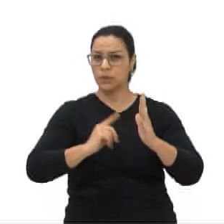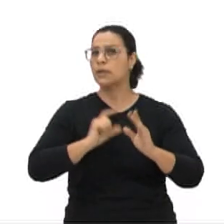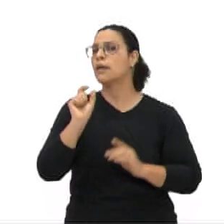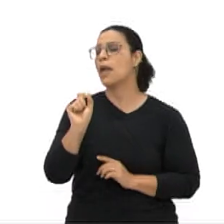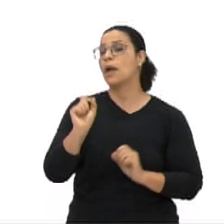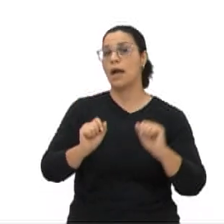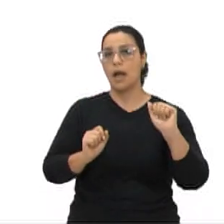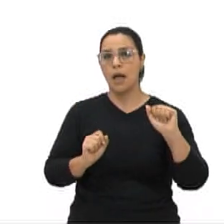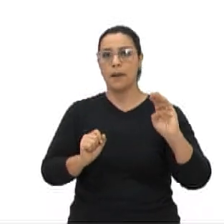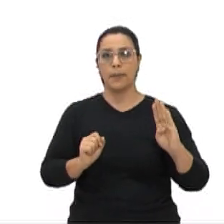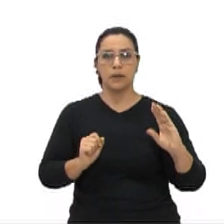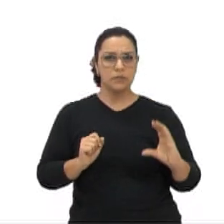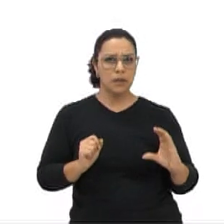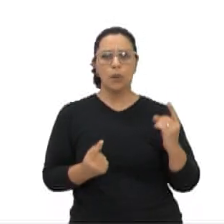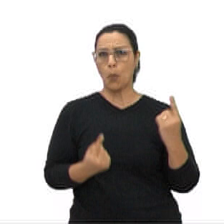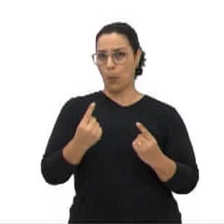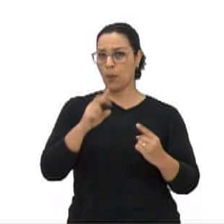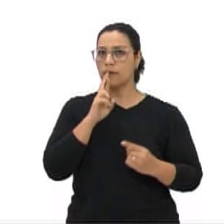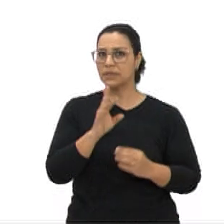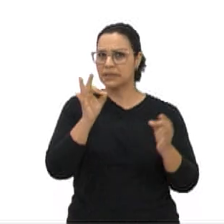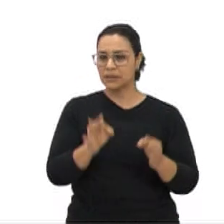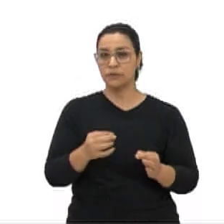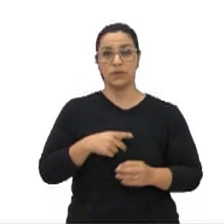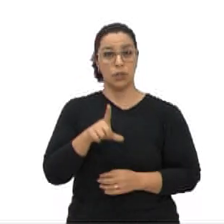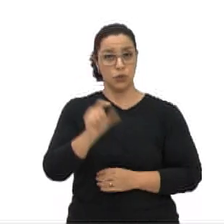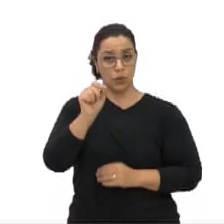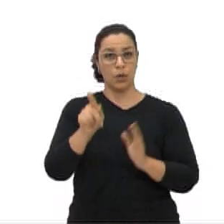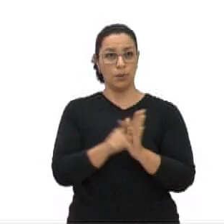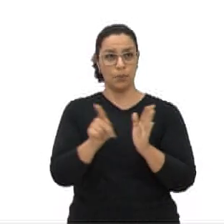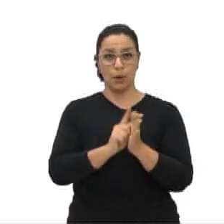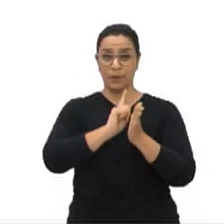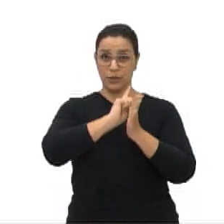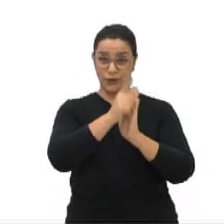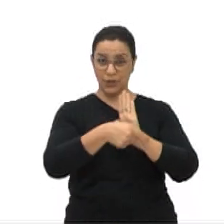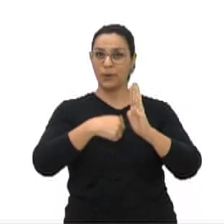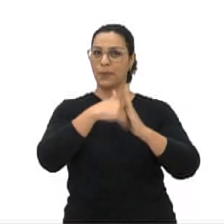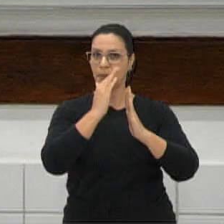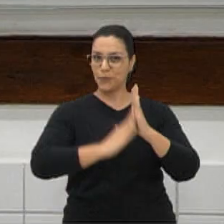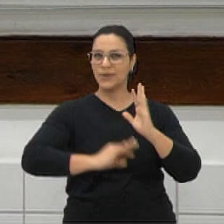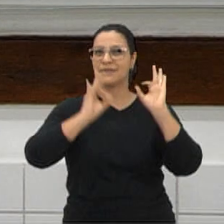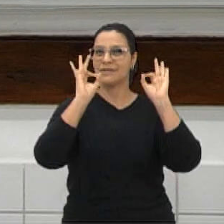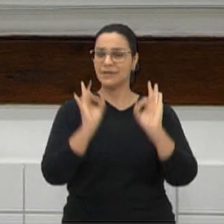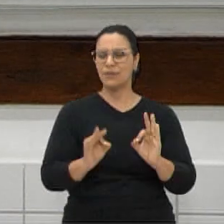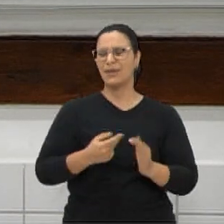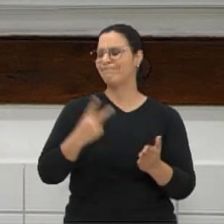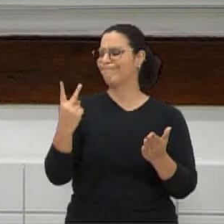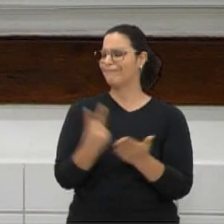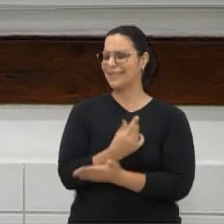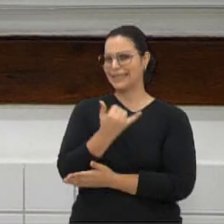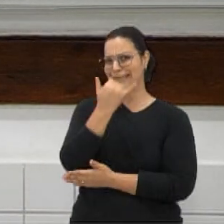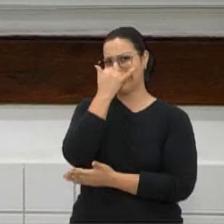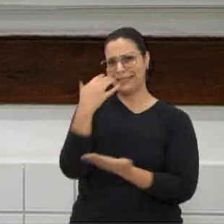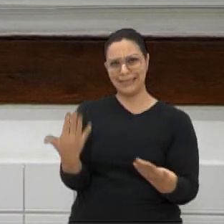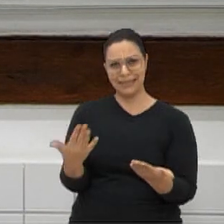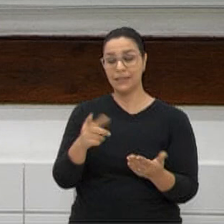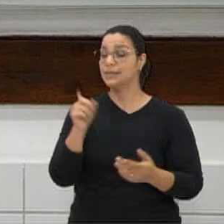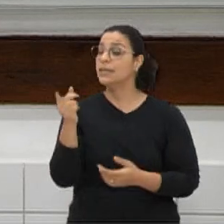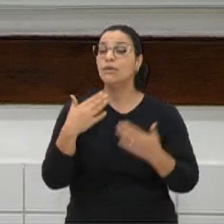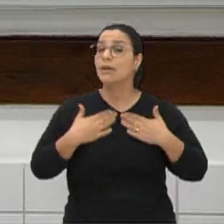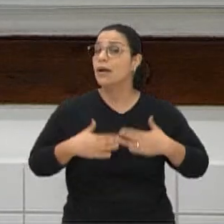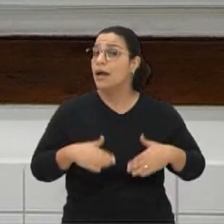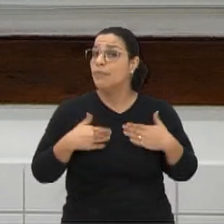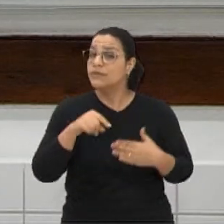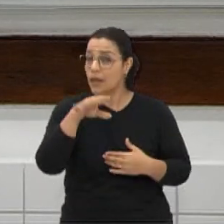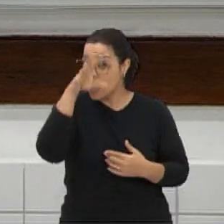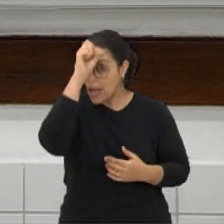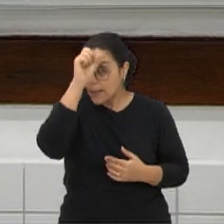essas três opções A, B e C. Se você colocou o gênero de pintura, está correto. Ah, professor, eu errei agora. Relaxa, você está